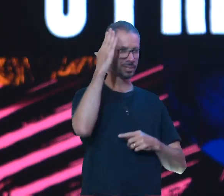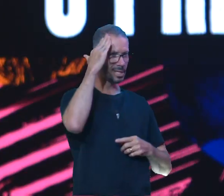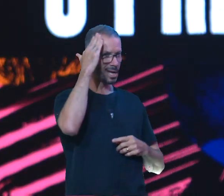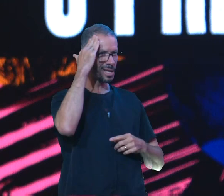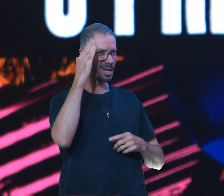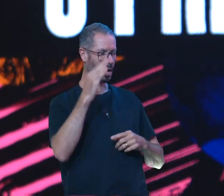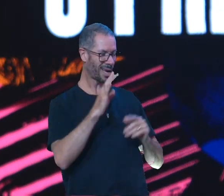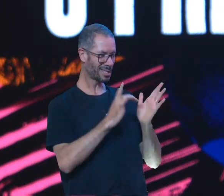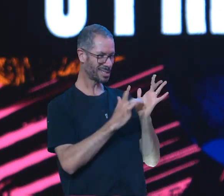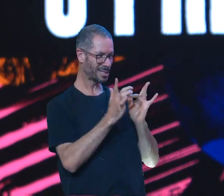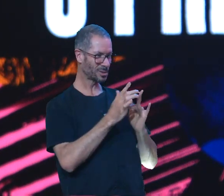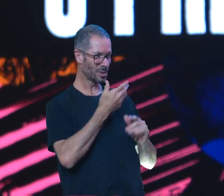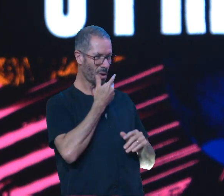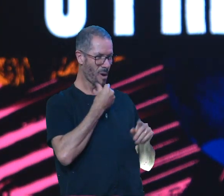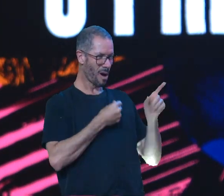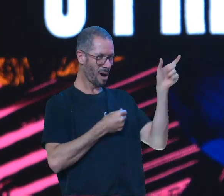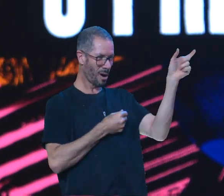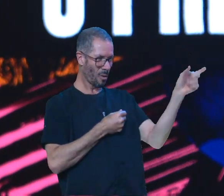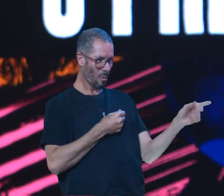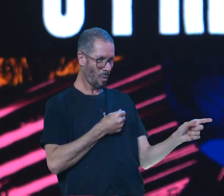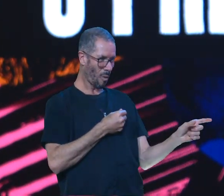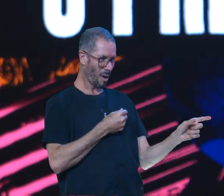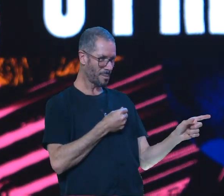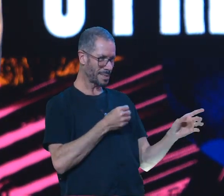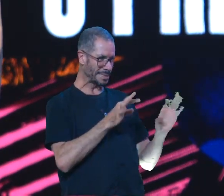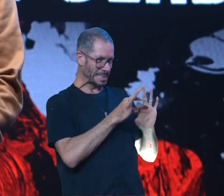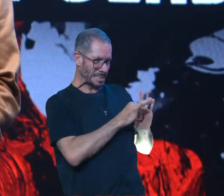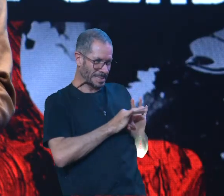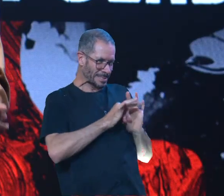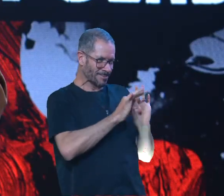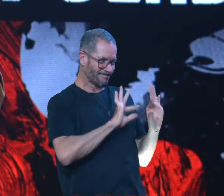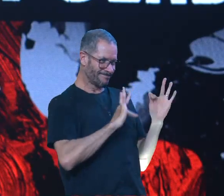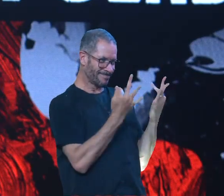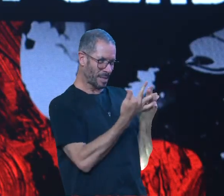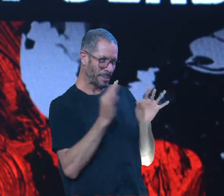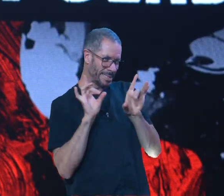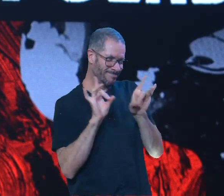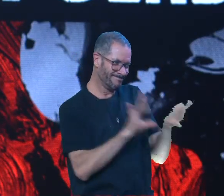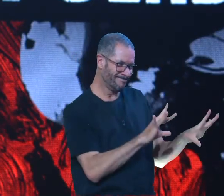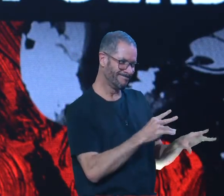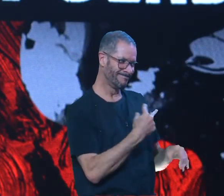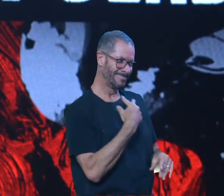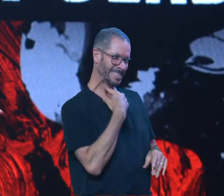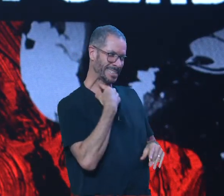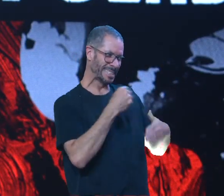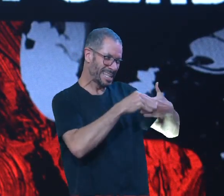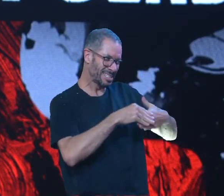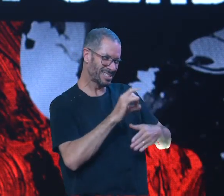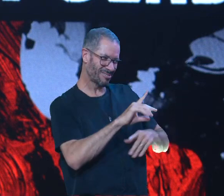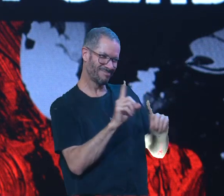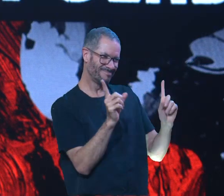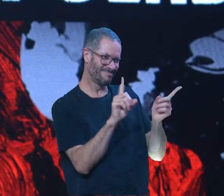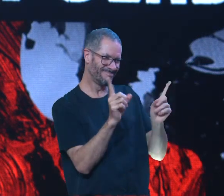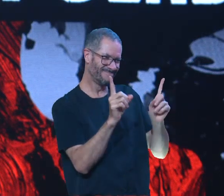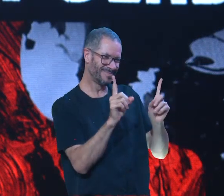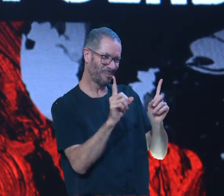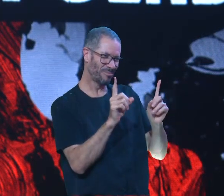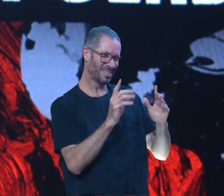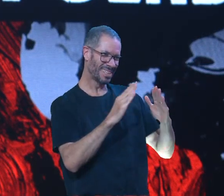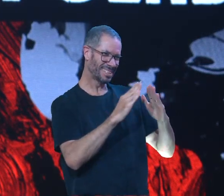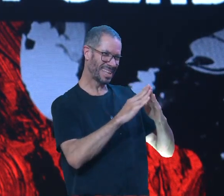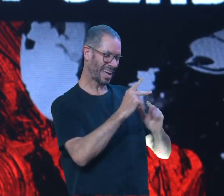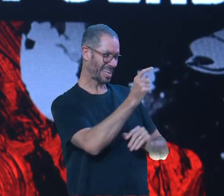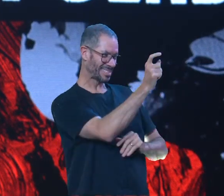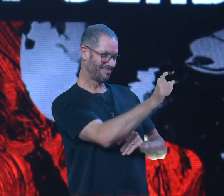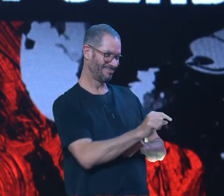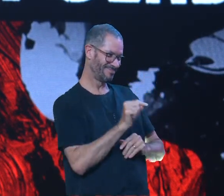que aquele homem estava tão apegado na sua família que não conseguia renunciá-la, e não era só a despedida, e provavelmente na casa daquela